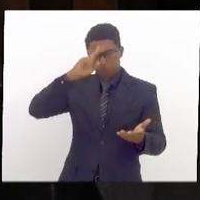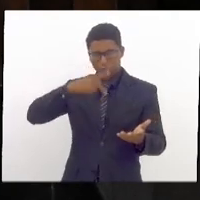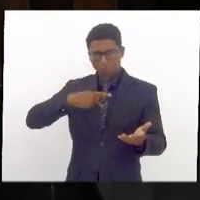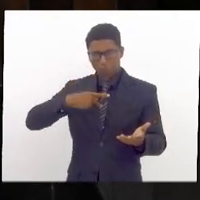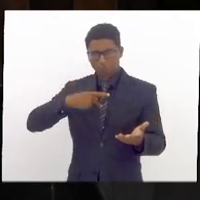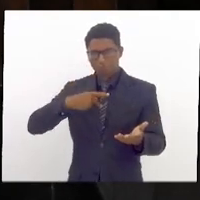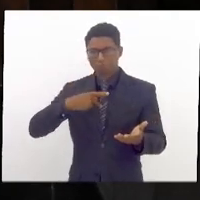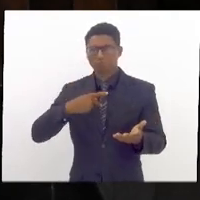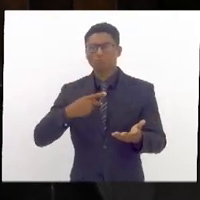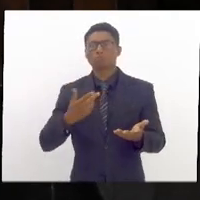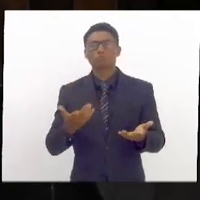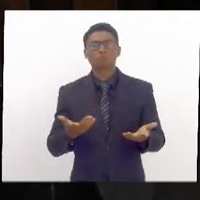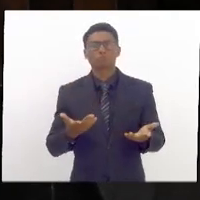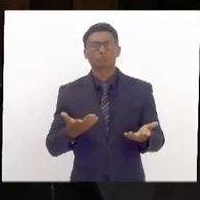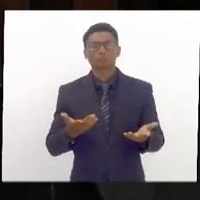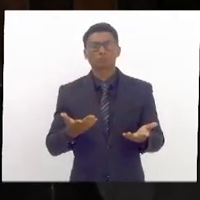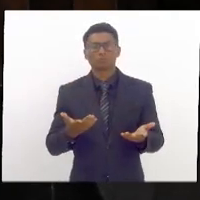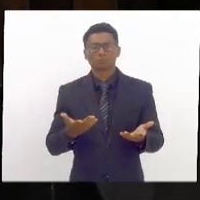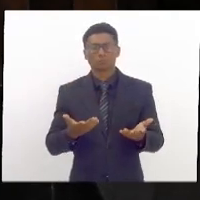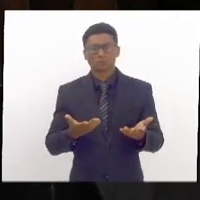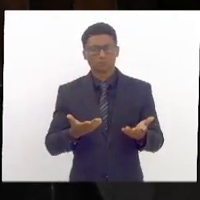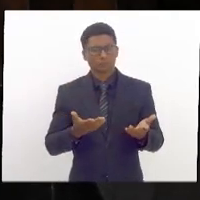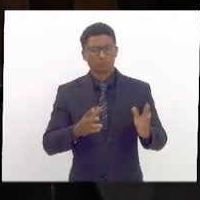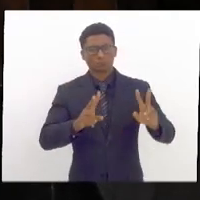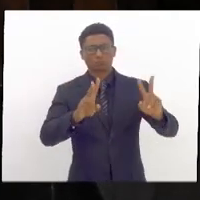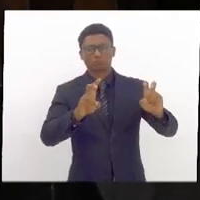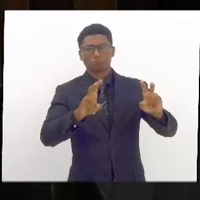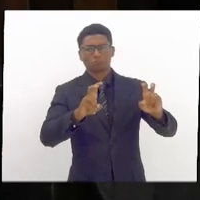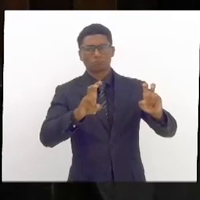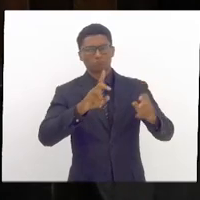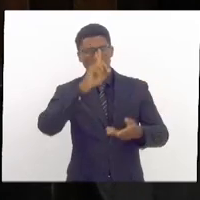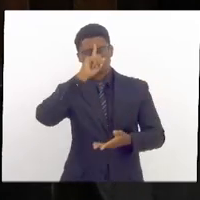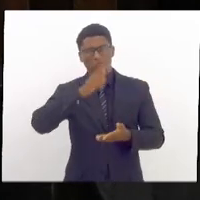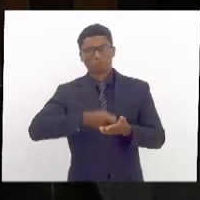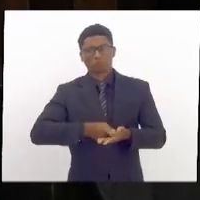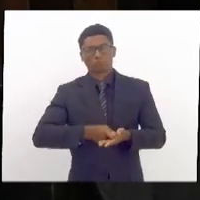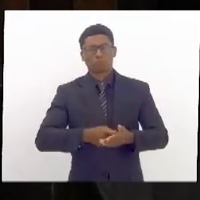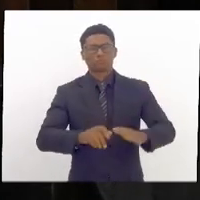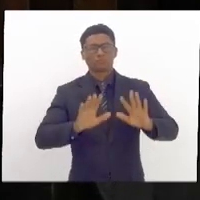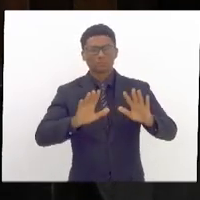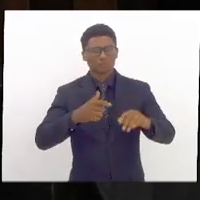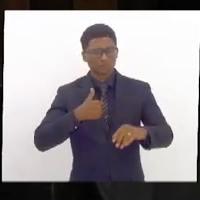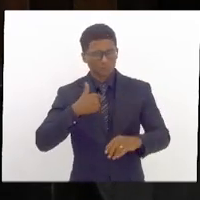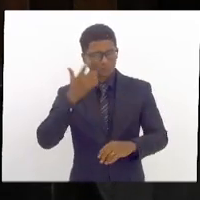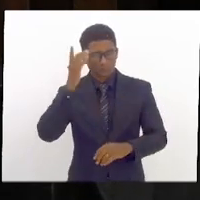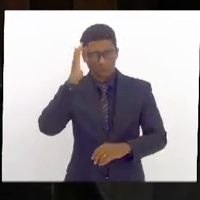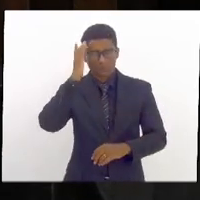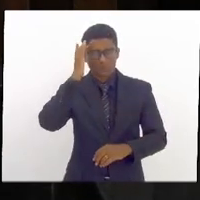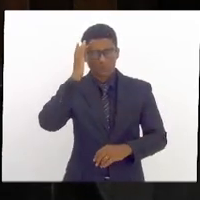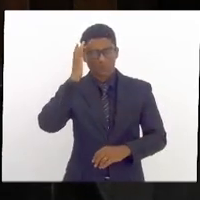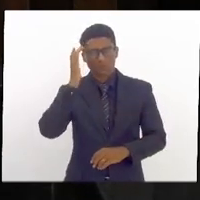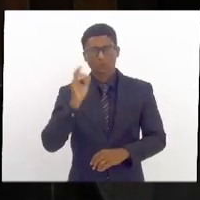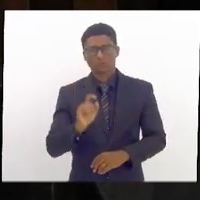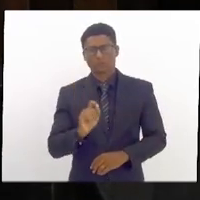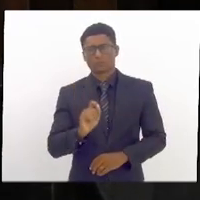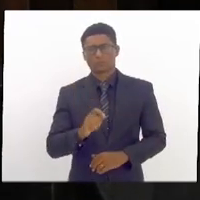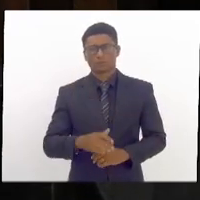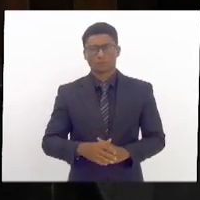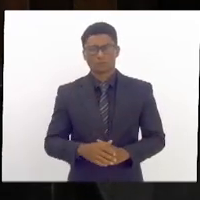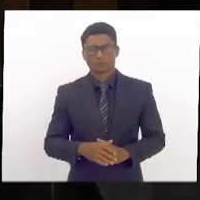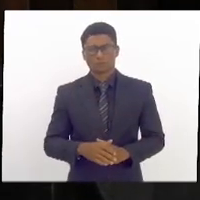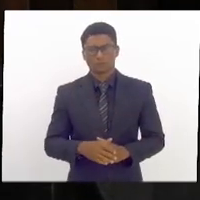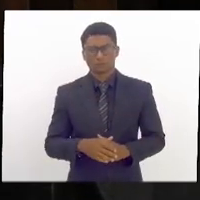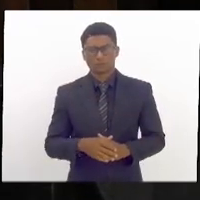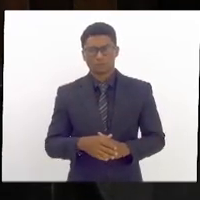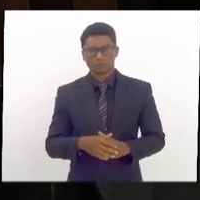legislar sobre tal matéria, quando, na verdade, eu considero, em que pese a decisão